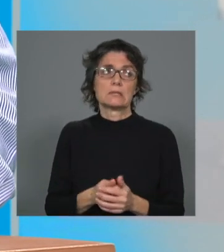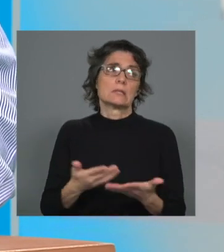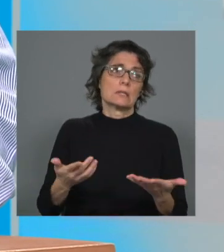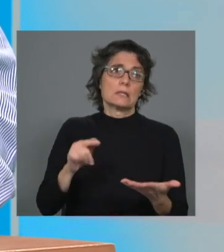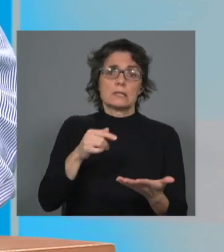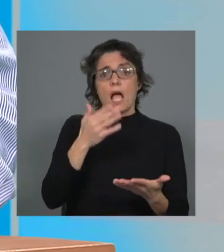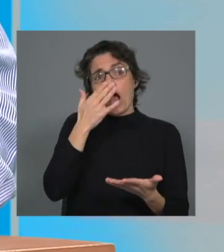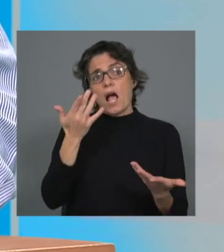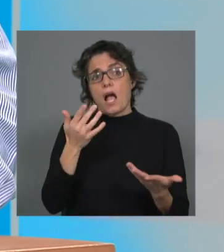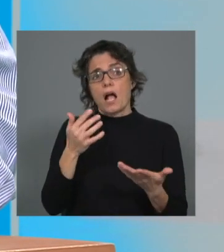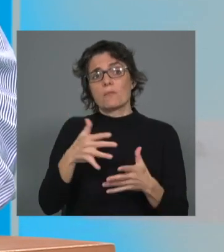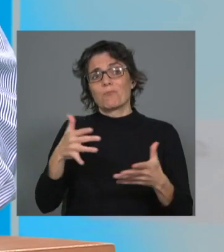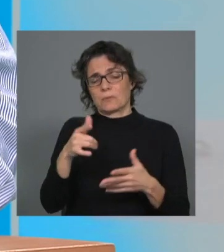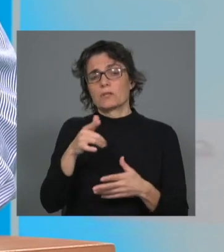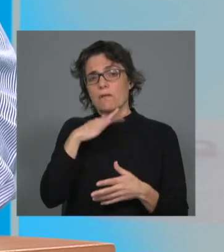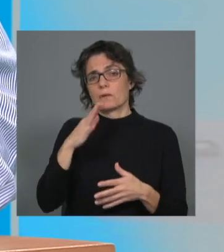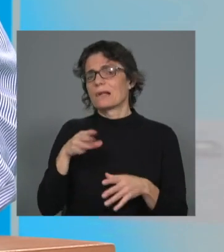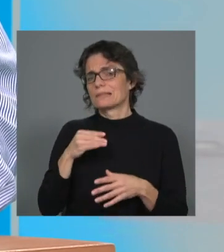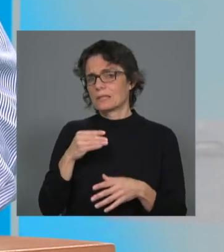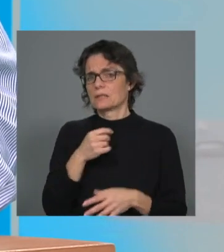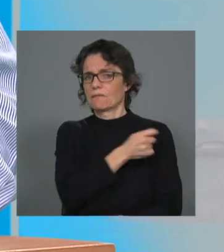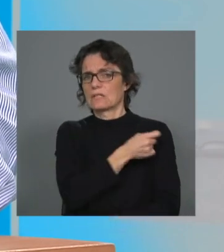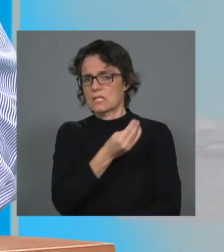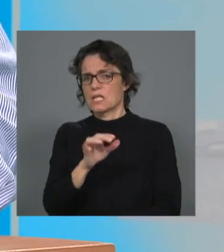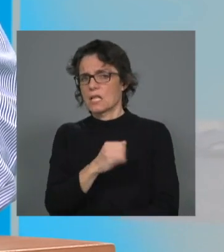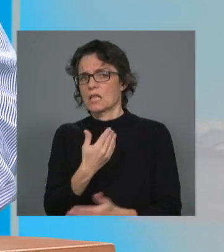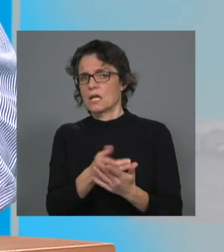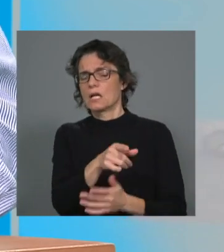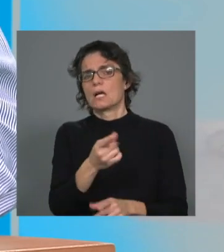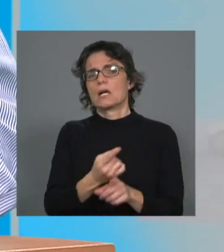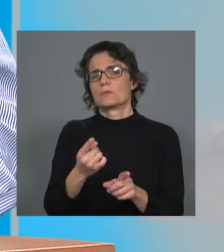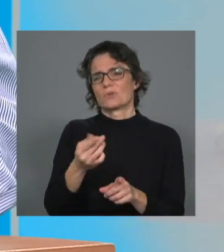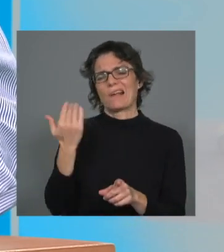aceito pelas famílias. Inicialmente houve de facto